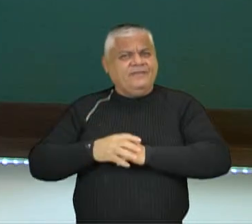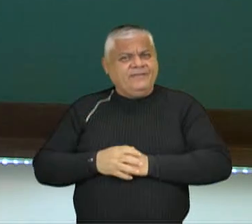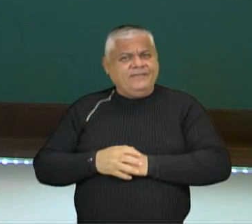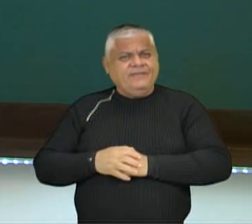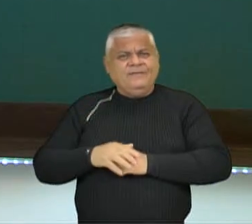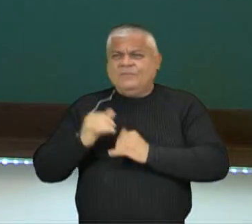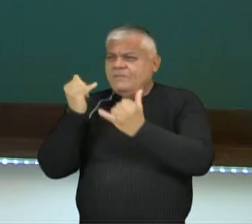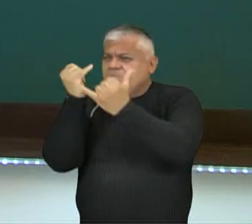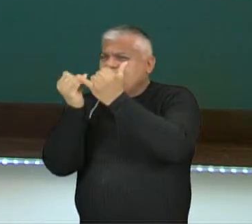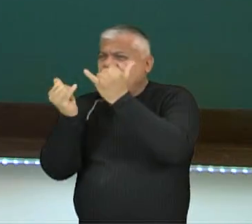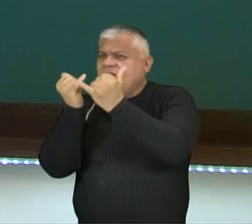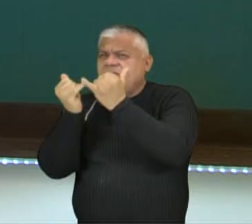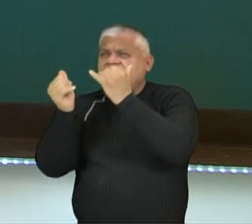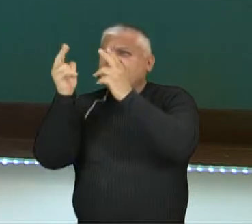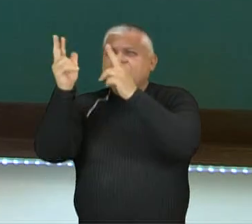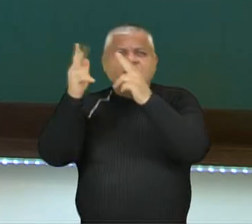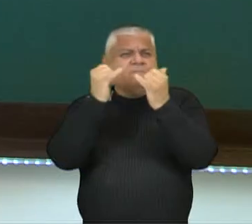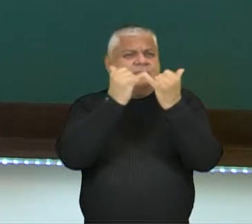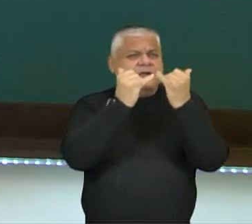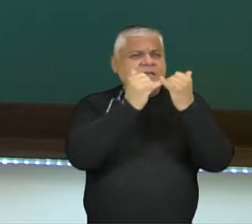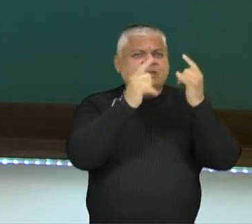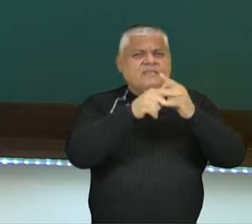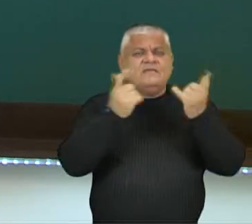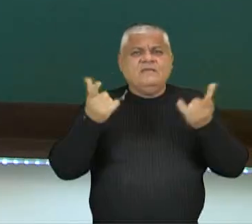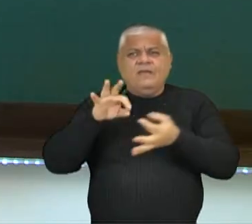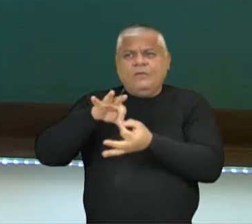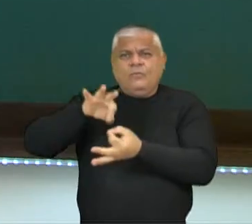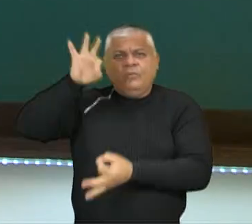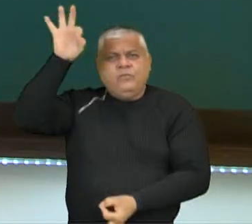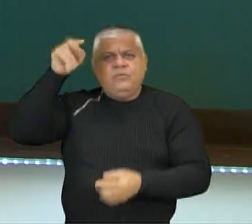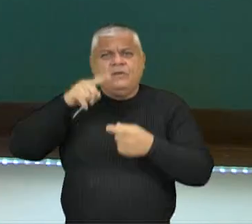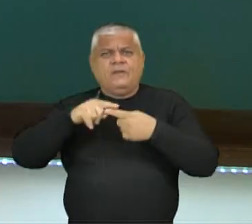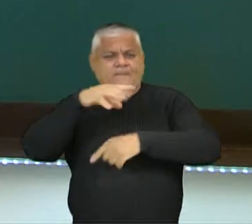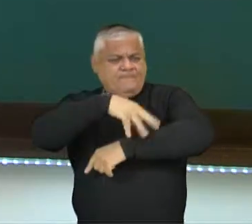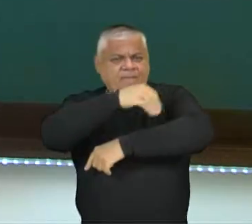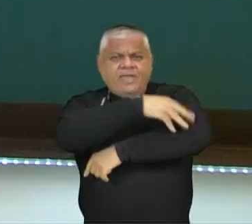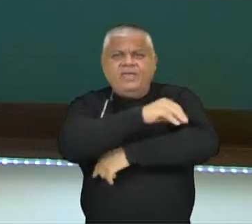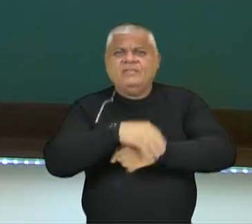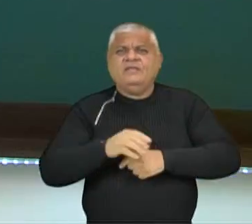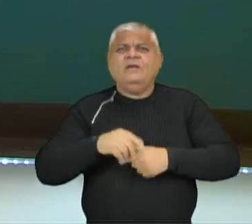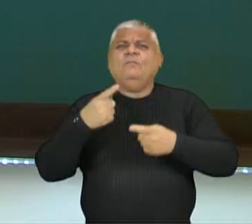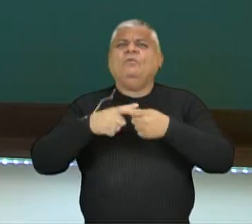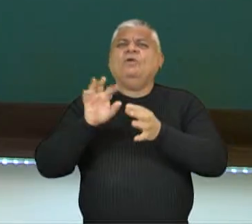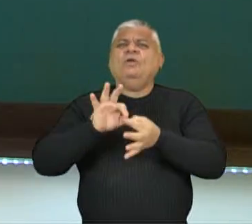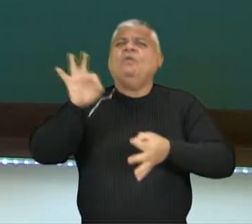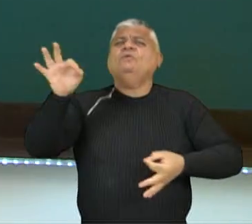de semelhanças tão grandes e locais tão distantes elas habitam?